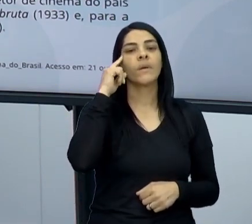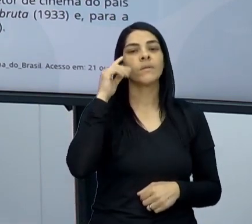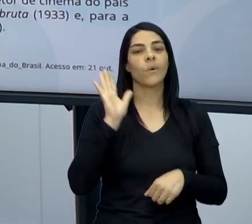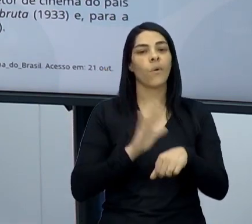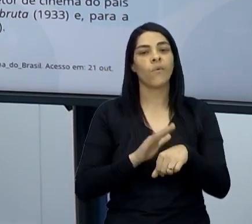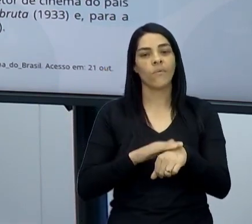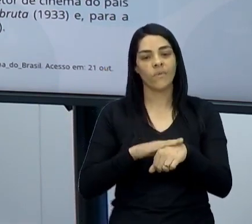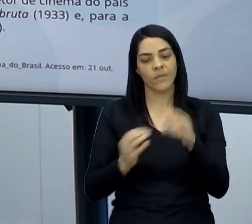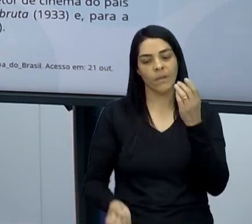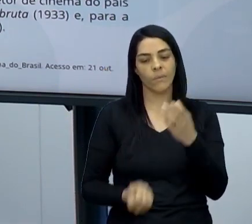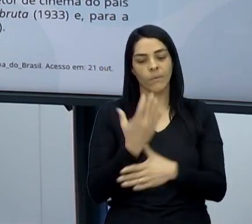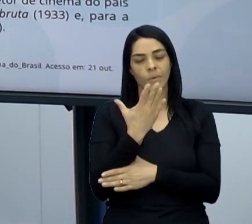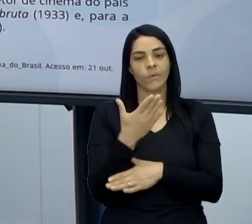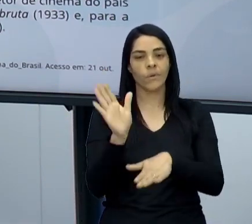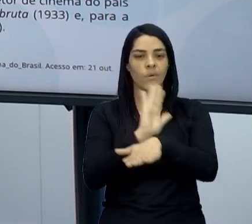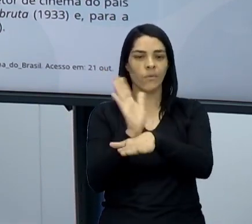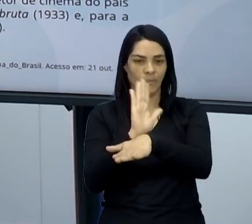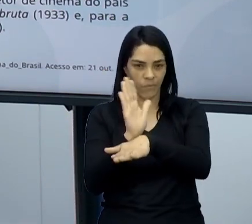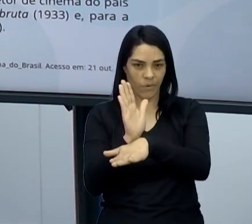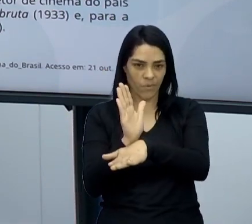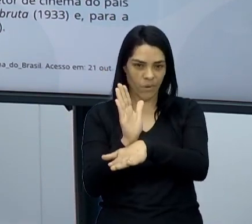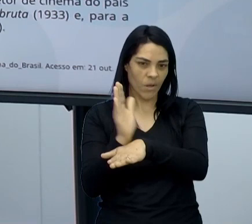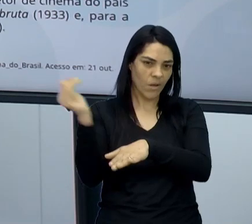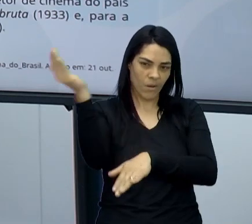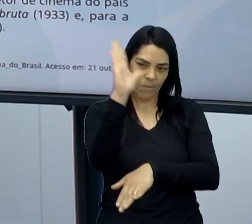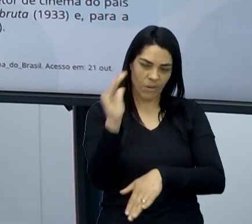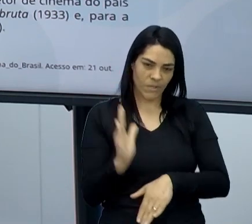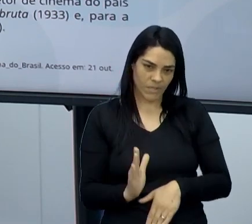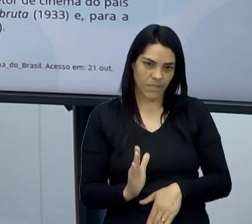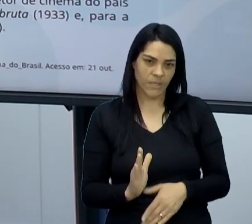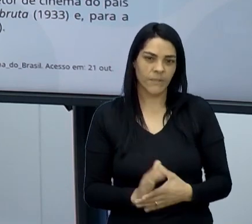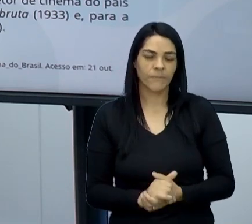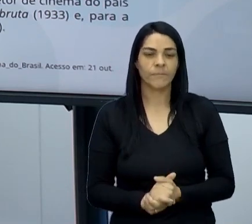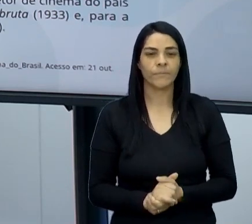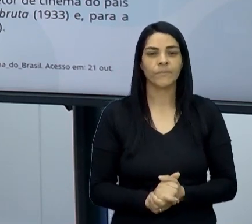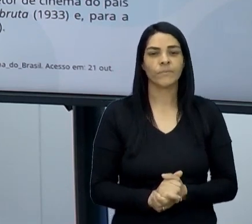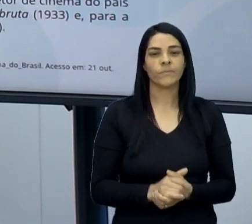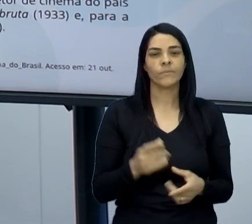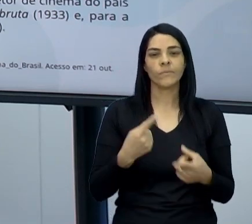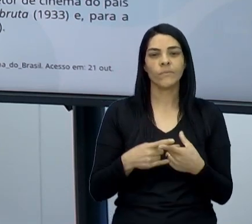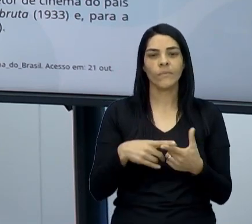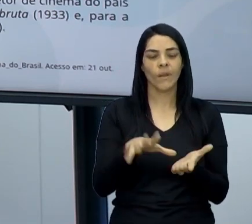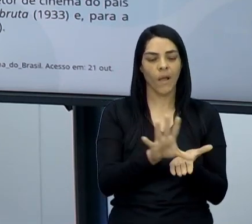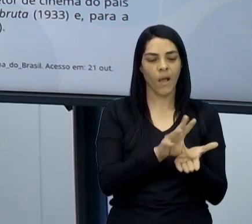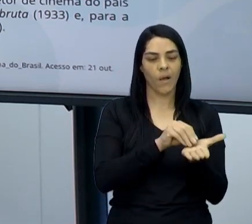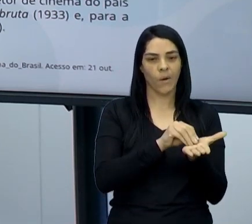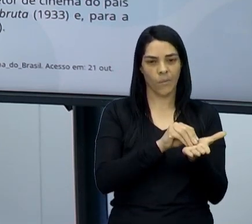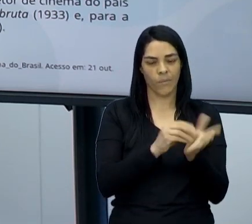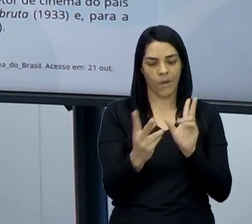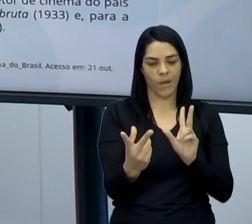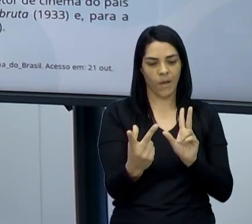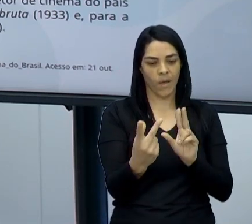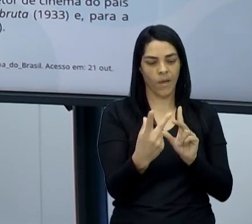otimista, mas que aí, olha, acabou. Vou falar uma coisa para você. A dublagem, ela surgiu lá na Europa, tá? Para poder narrar os